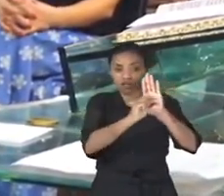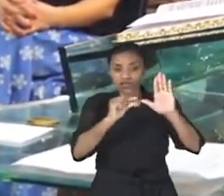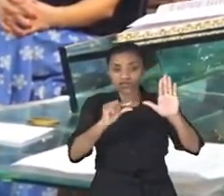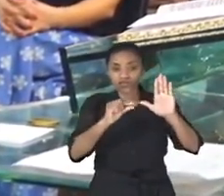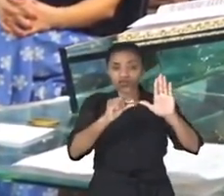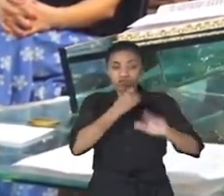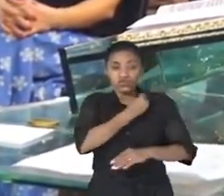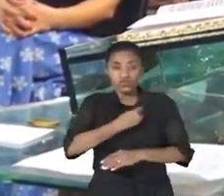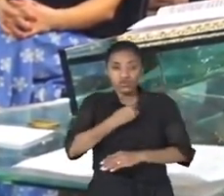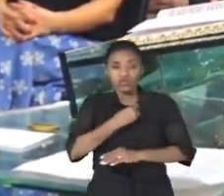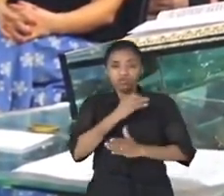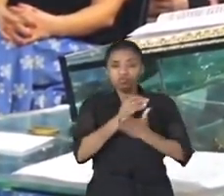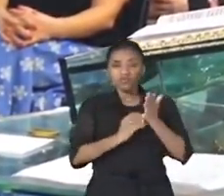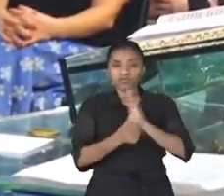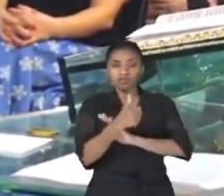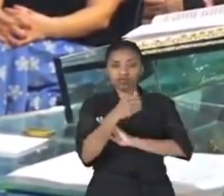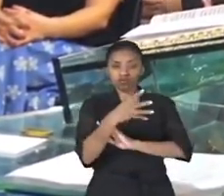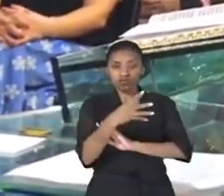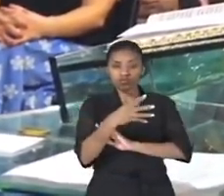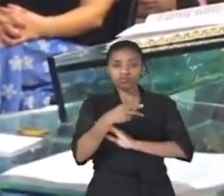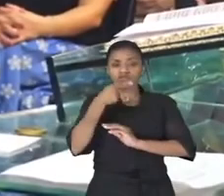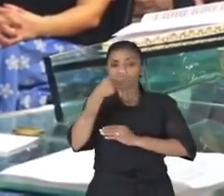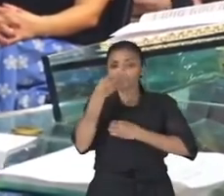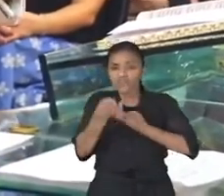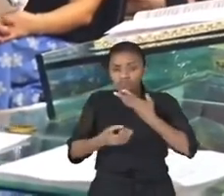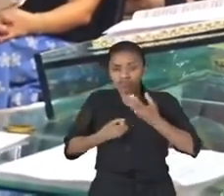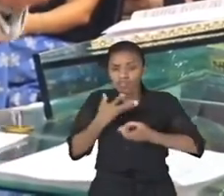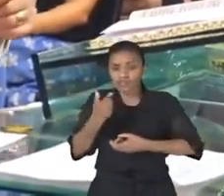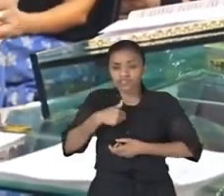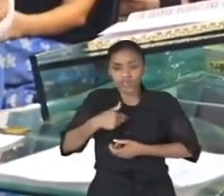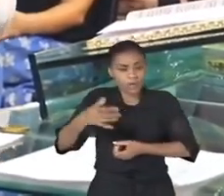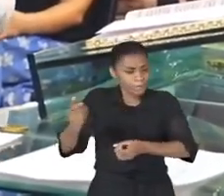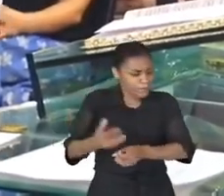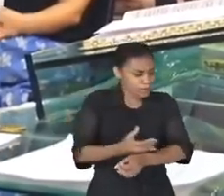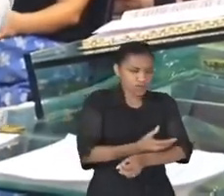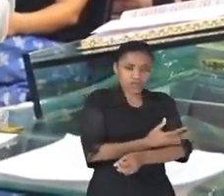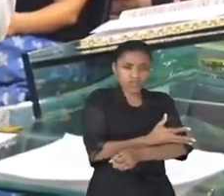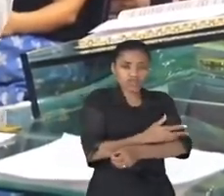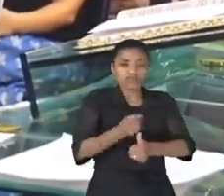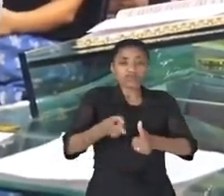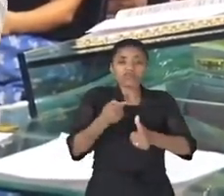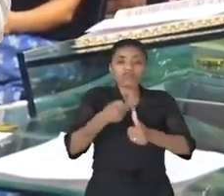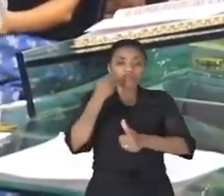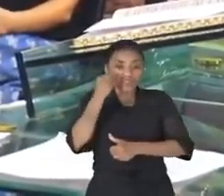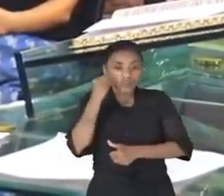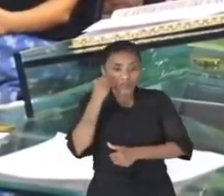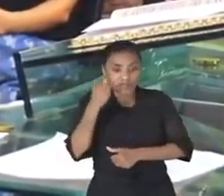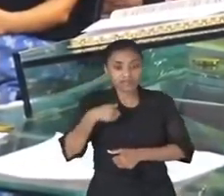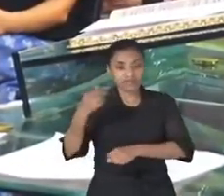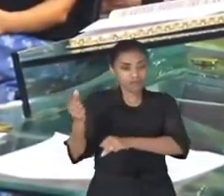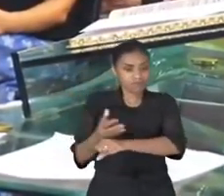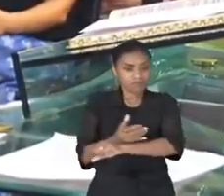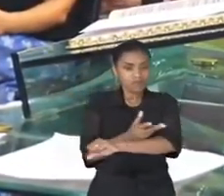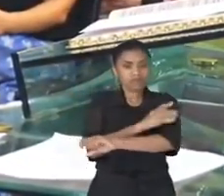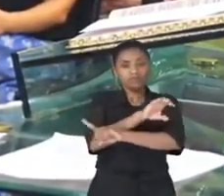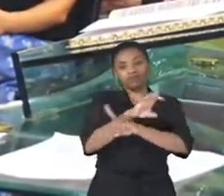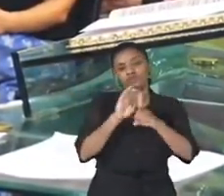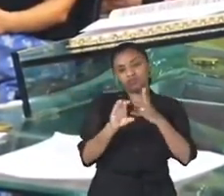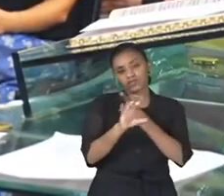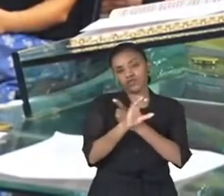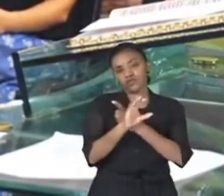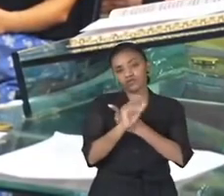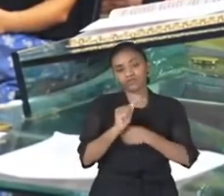ele recitou João 14, eu me emocionei. Foi uma das primeiras experiências em que eu pude me emocionar num culto. E